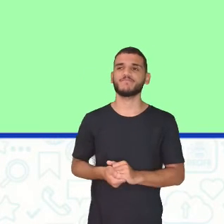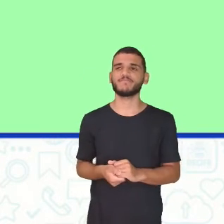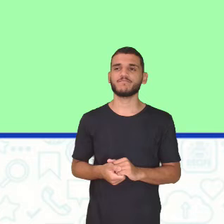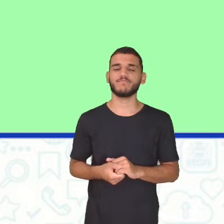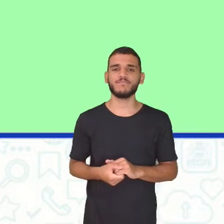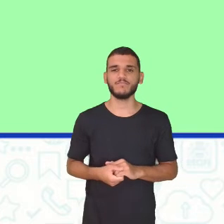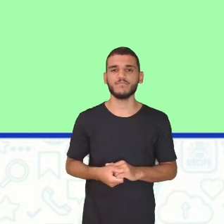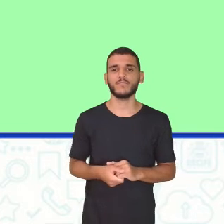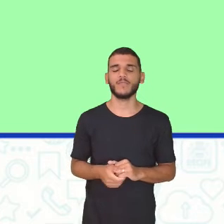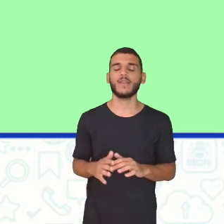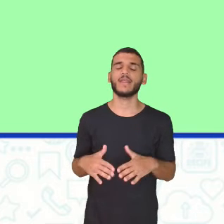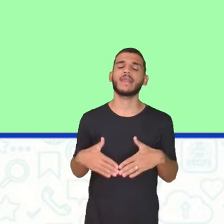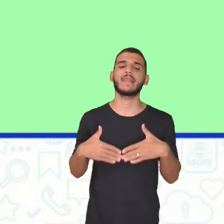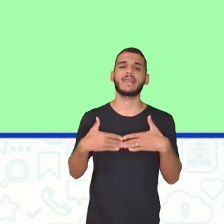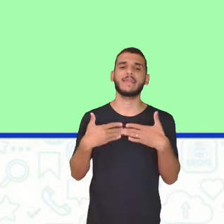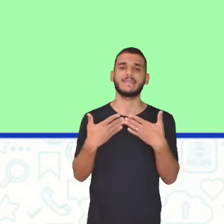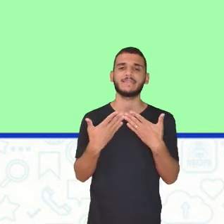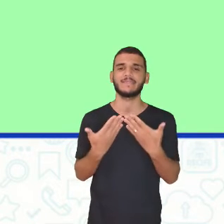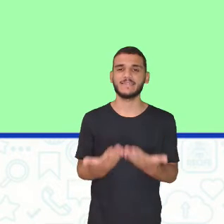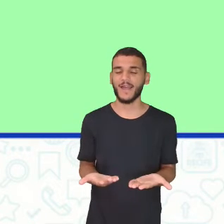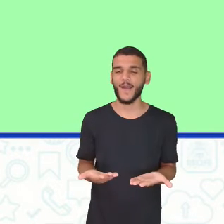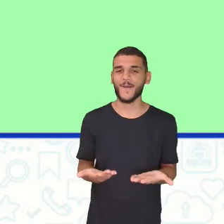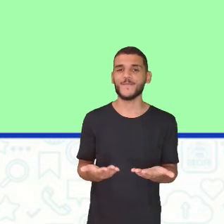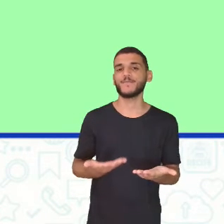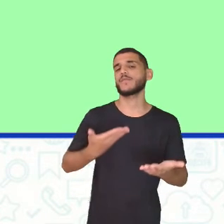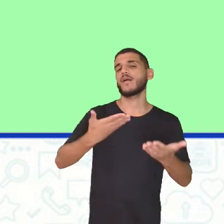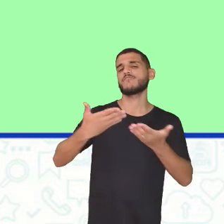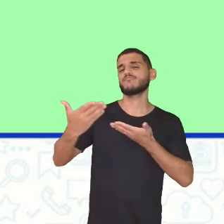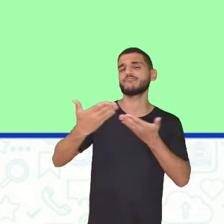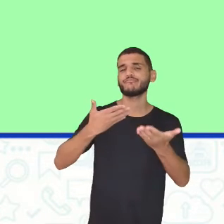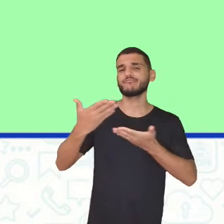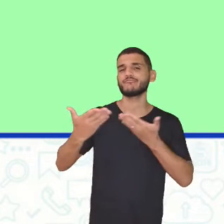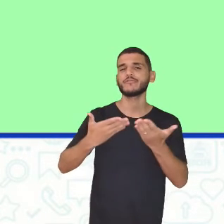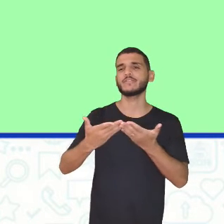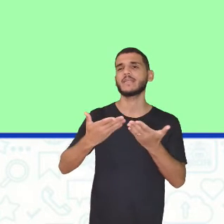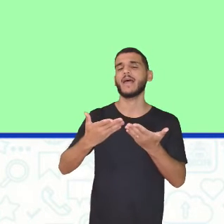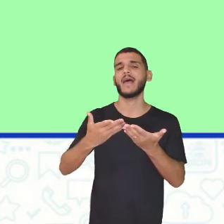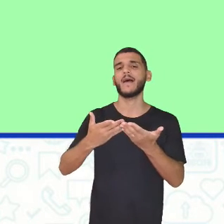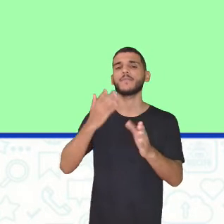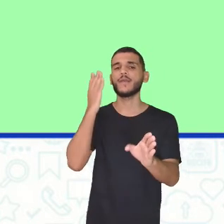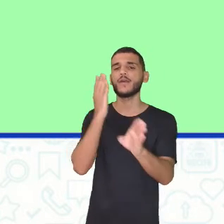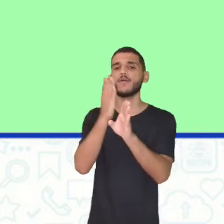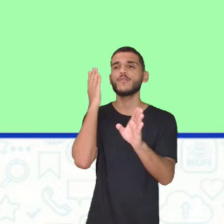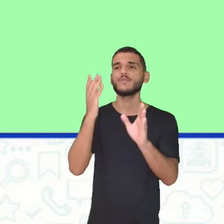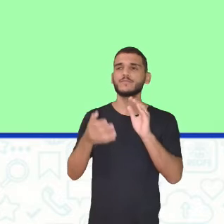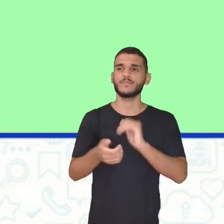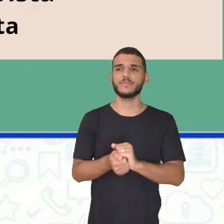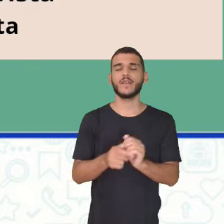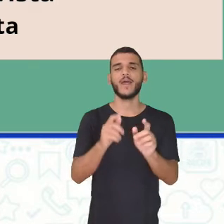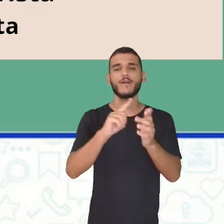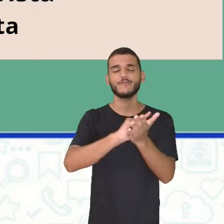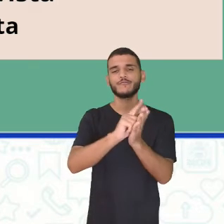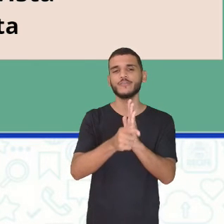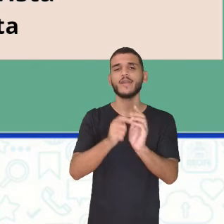Vamos conversar e identificar o gênero, não é? Entrevista nas perguntas a seguir.